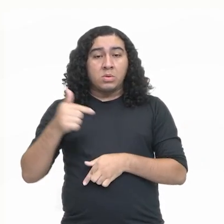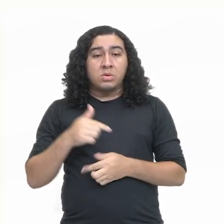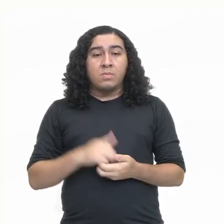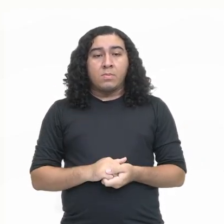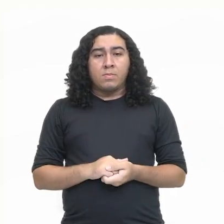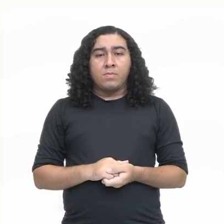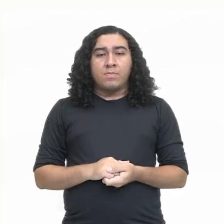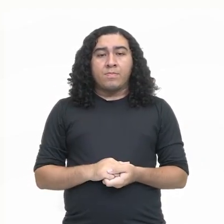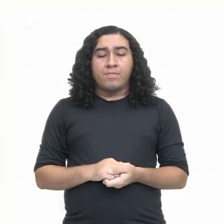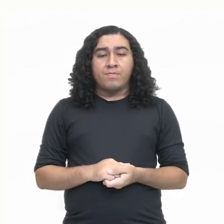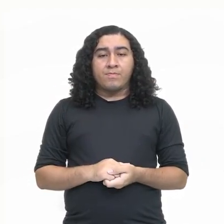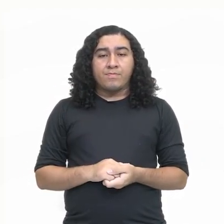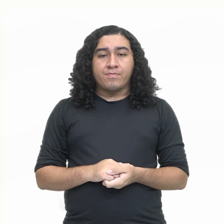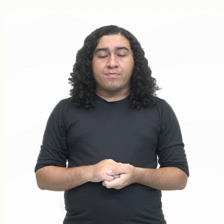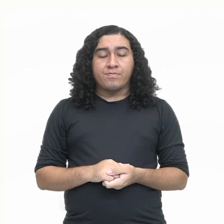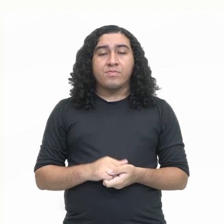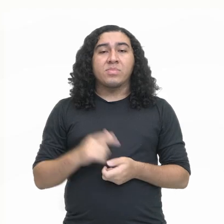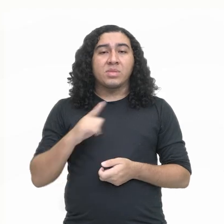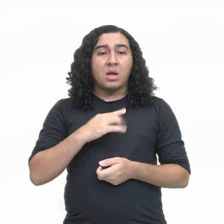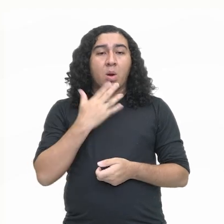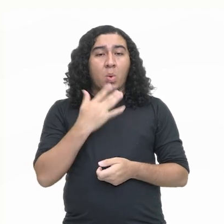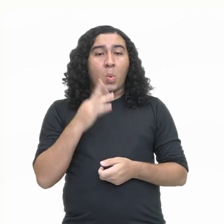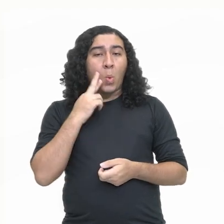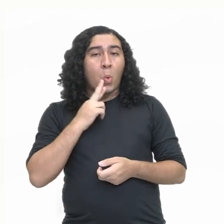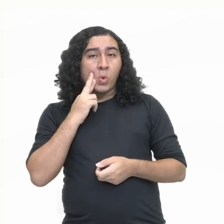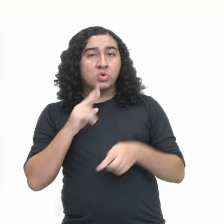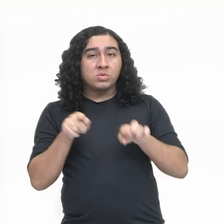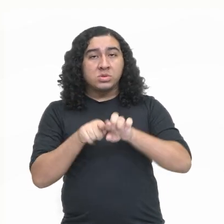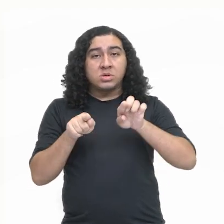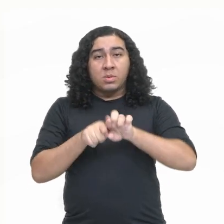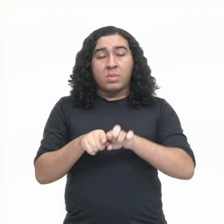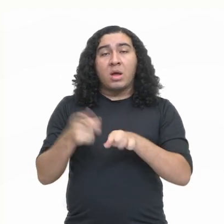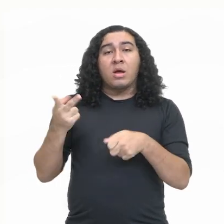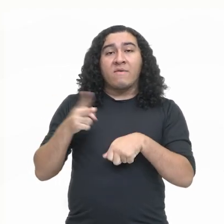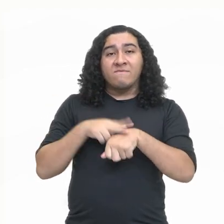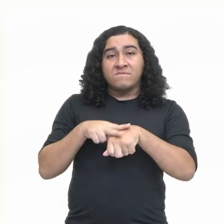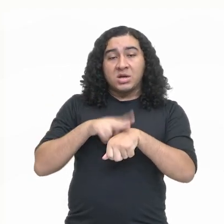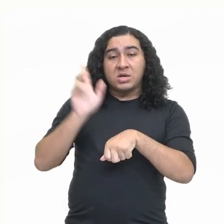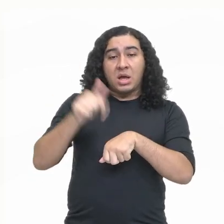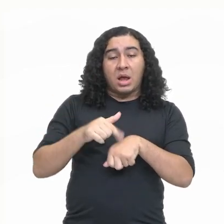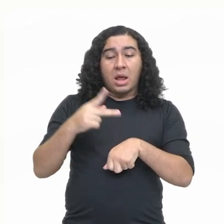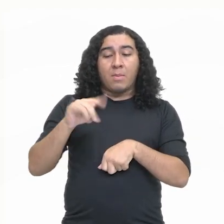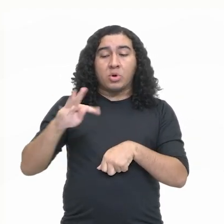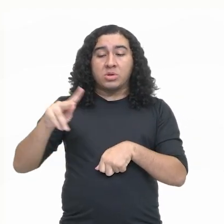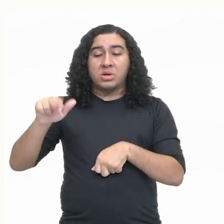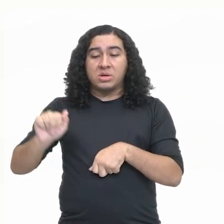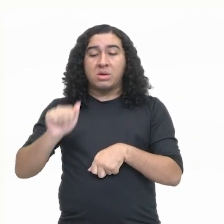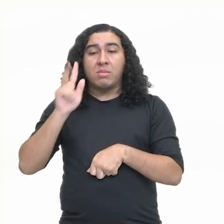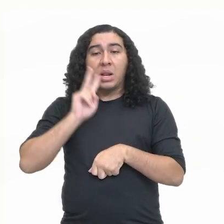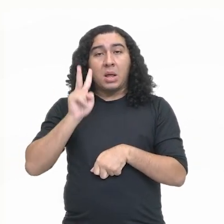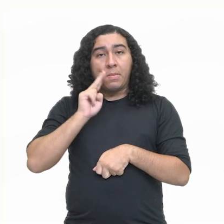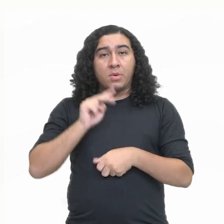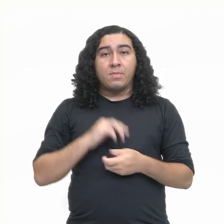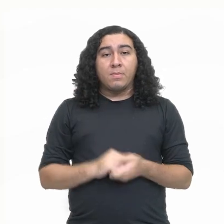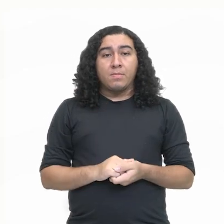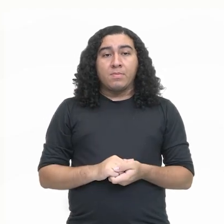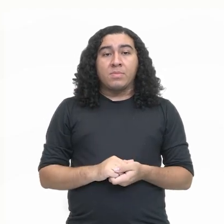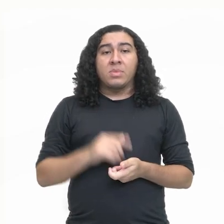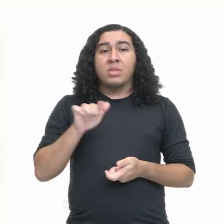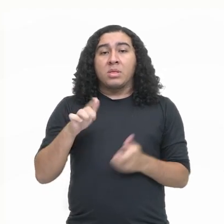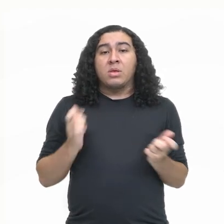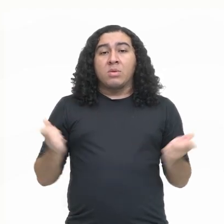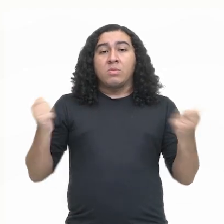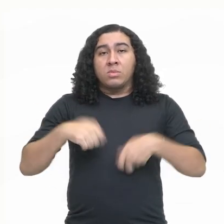que está na imagem de roxo e verde são proteínas, e lembrando que essas proteínas, elas podem